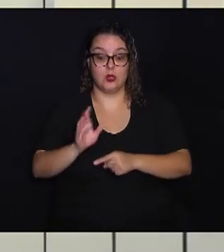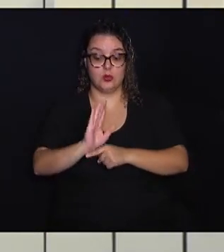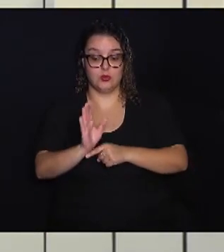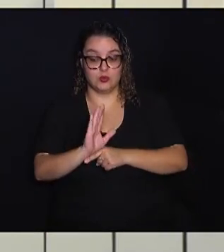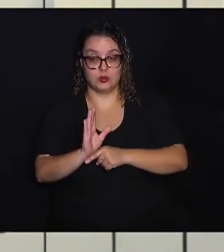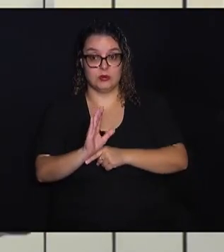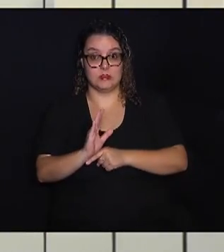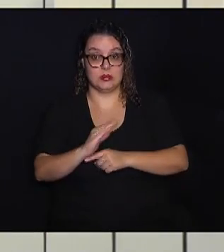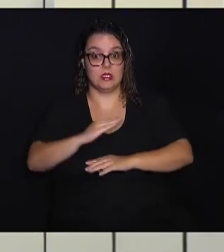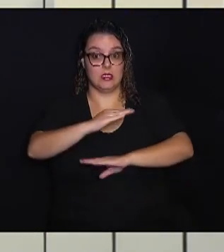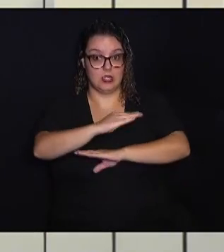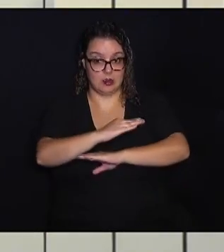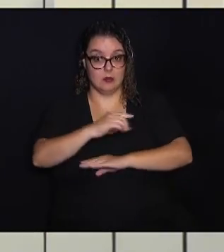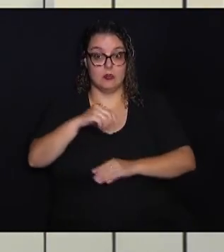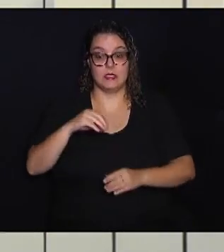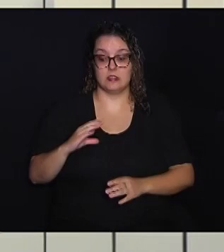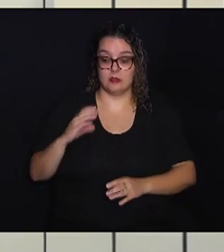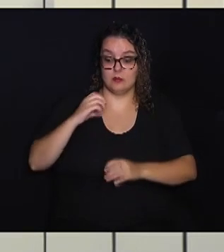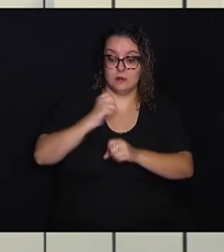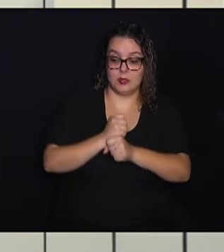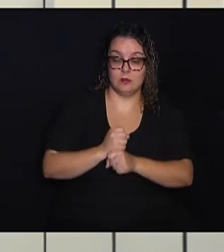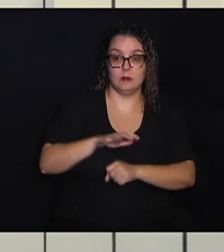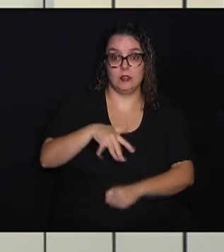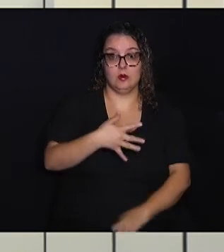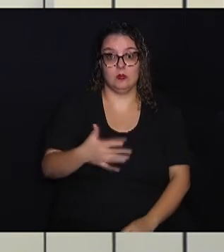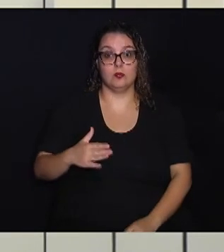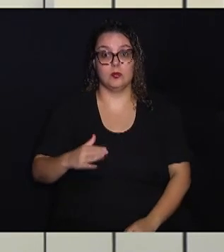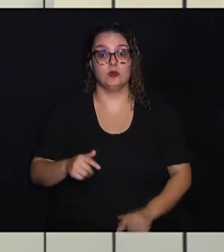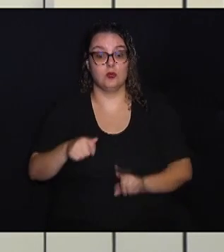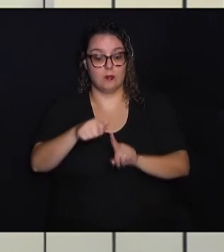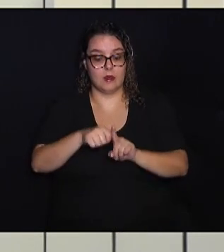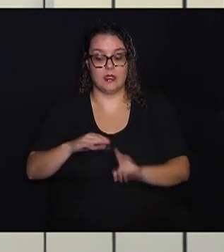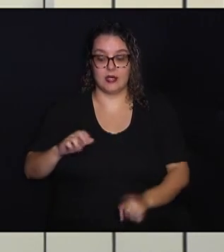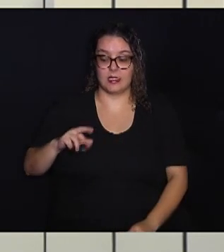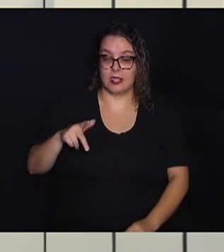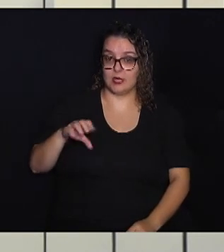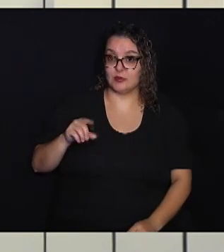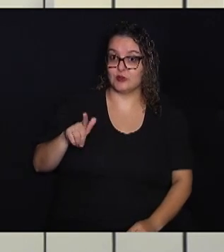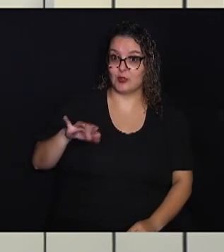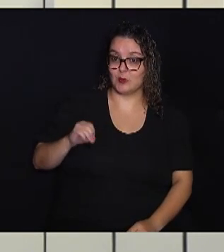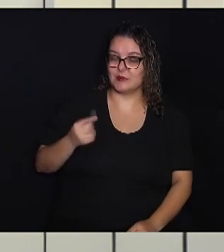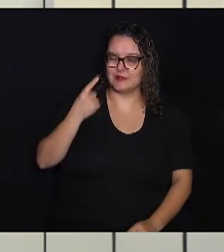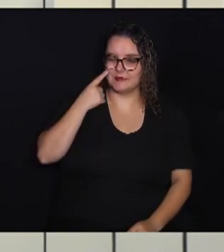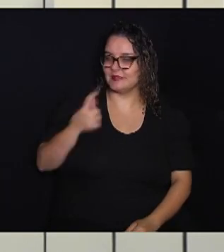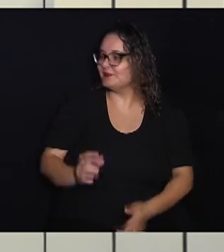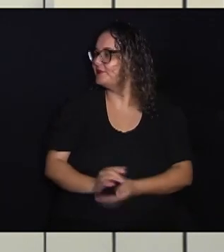mês integra a programação do mês Carlos Gomes. Vamos conferir como foi?